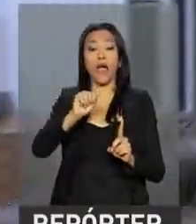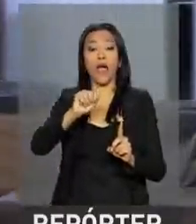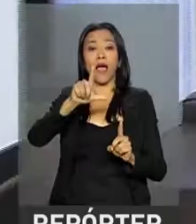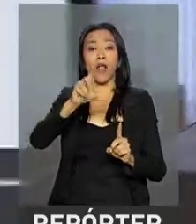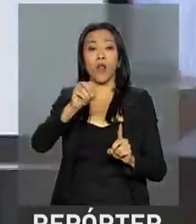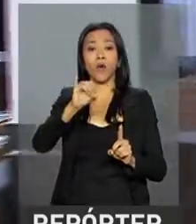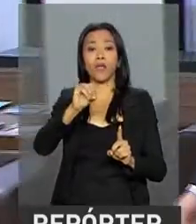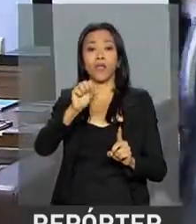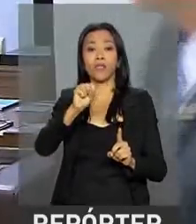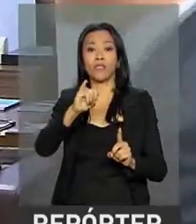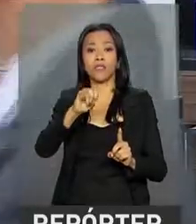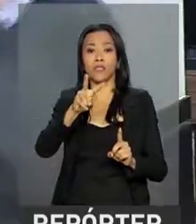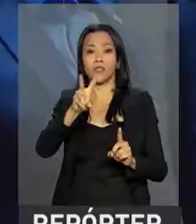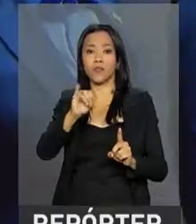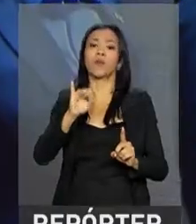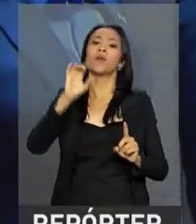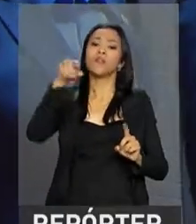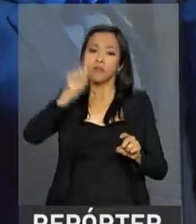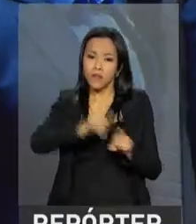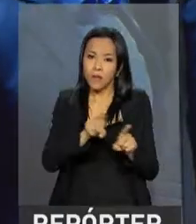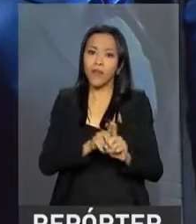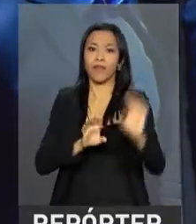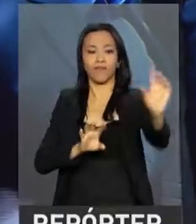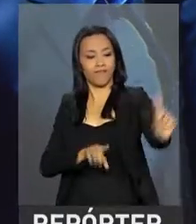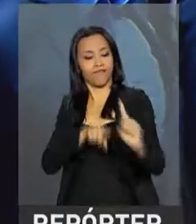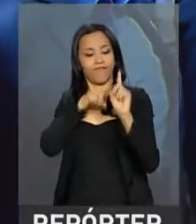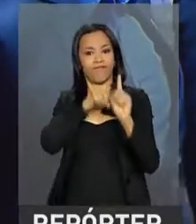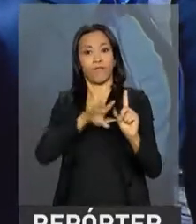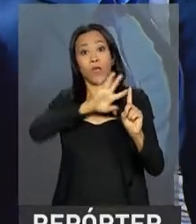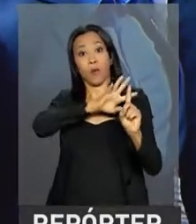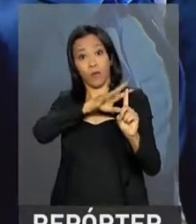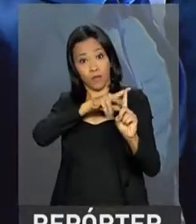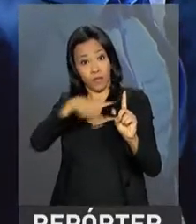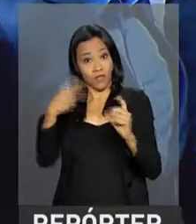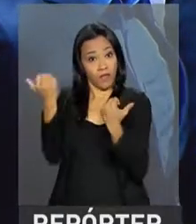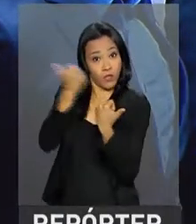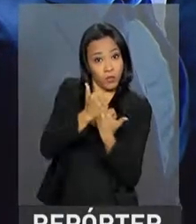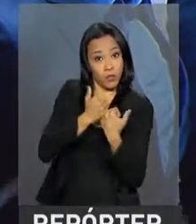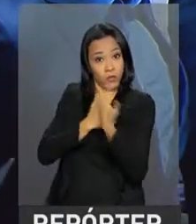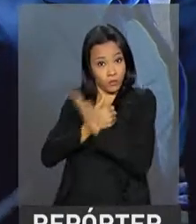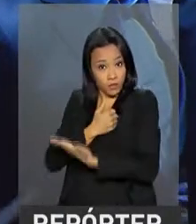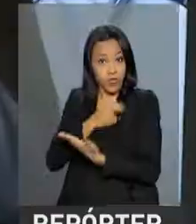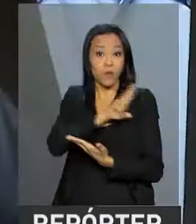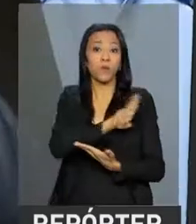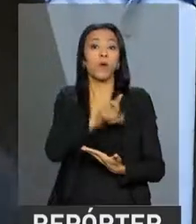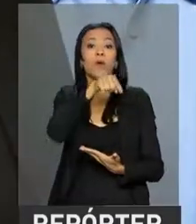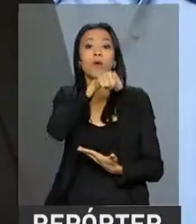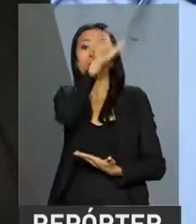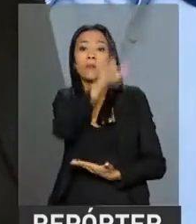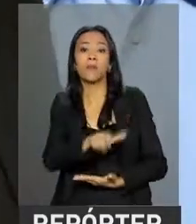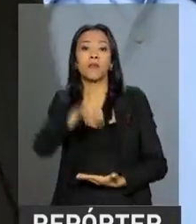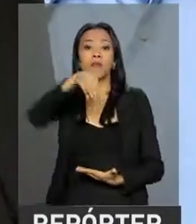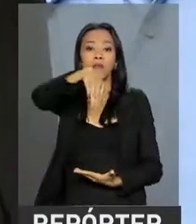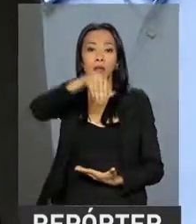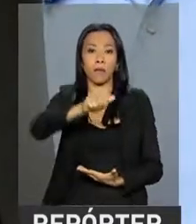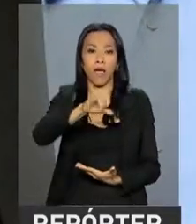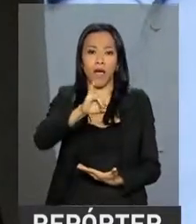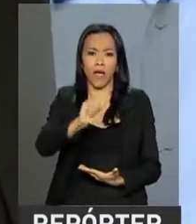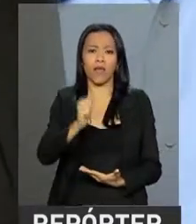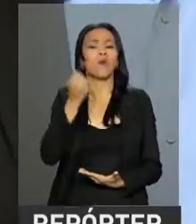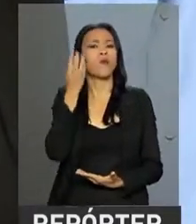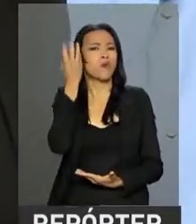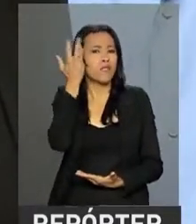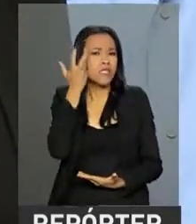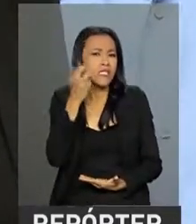que chegou foi recebido pelo então presidente em exercício, Rodrigo Maia. Foram mais de 5 dias de compromissos